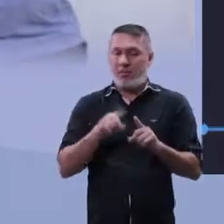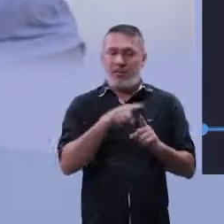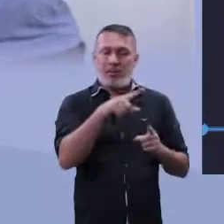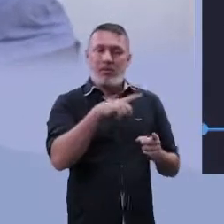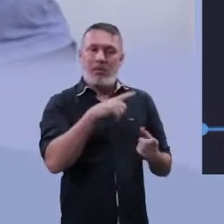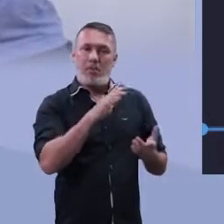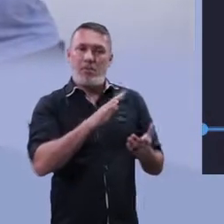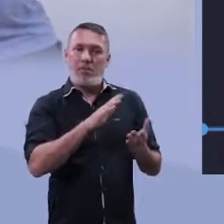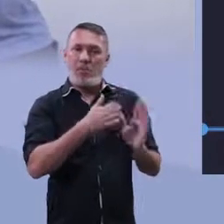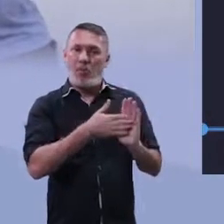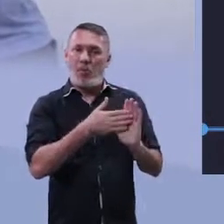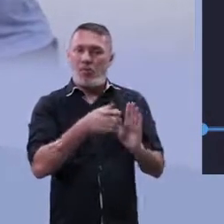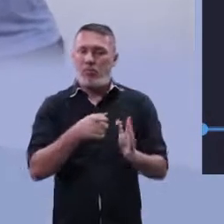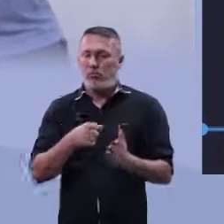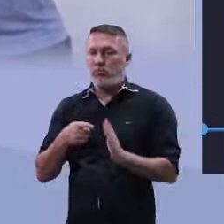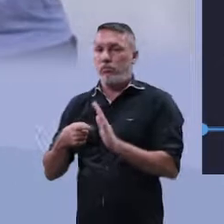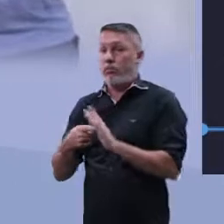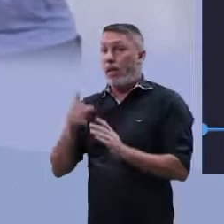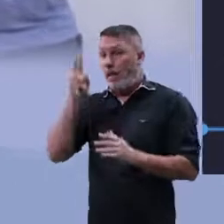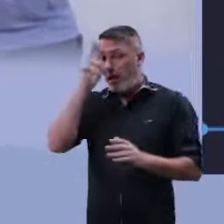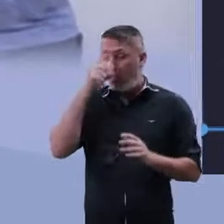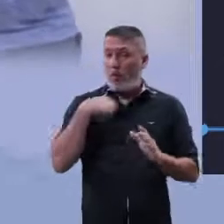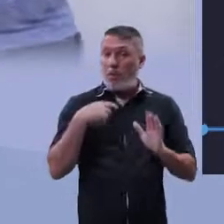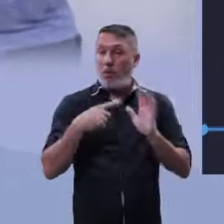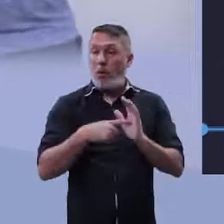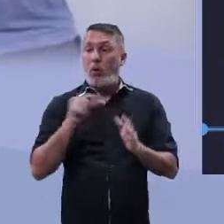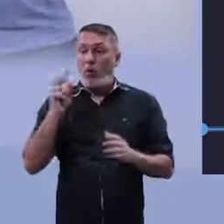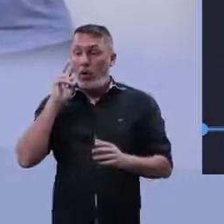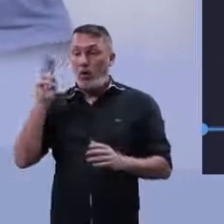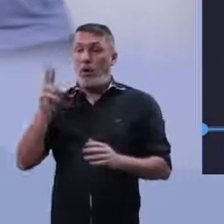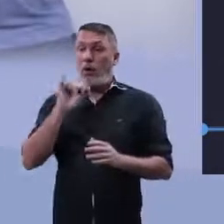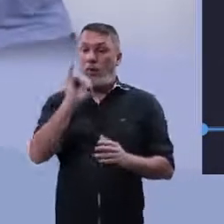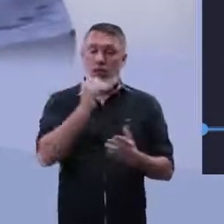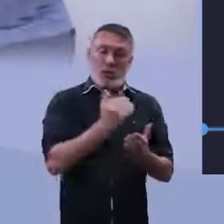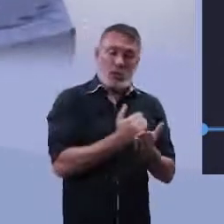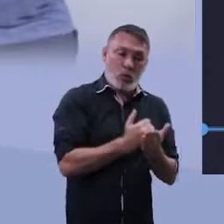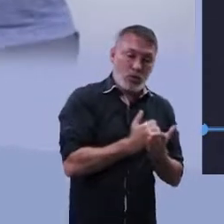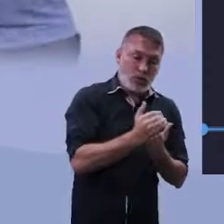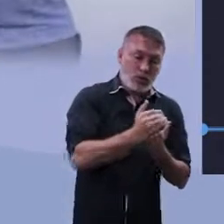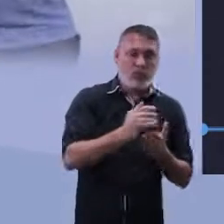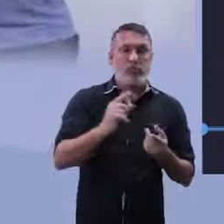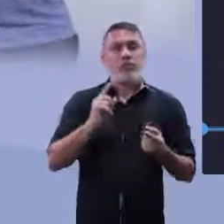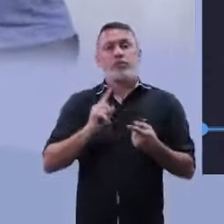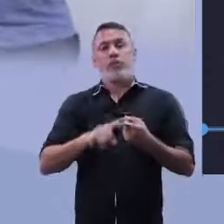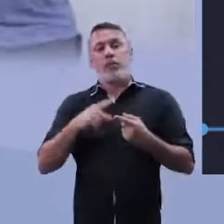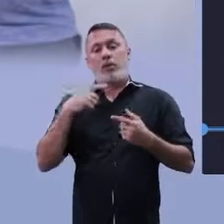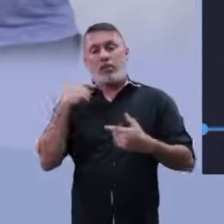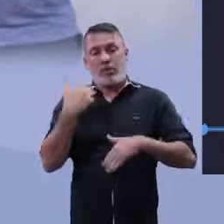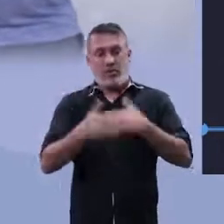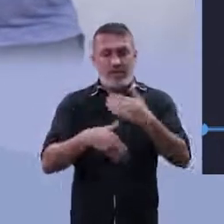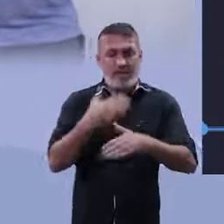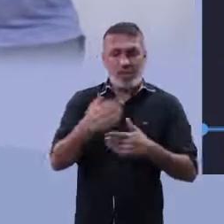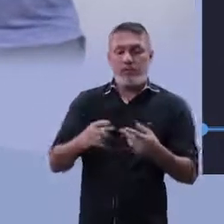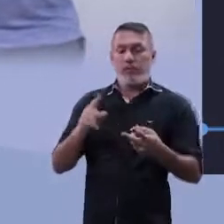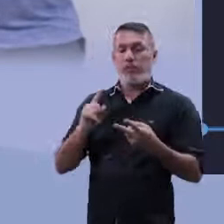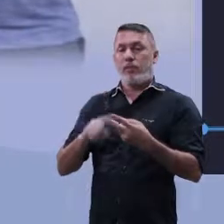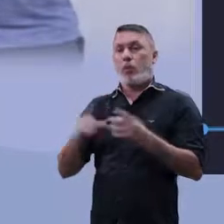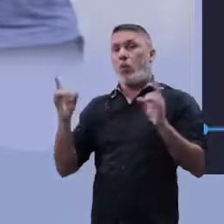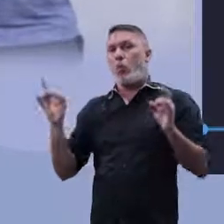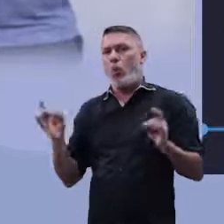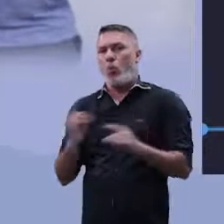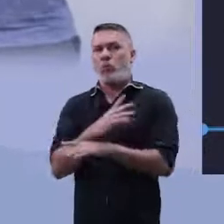Vale lembrar que eu estou apresentando para vocês a introdução, o desenvolvimento e a conclusão. Não estou